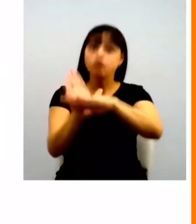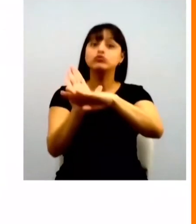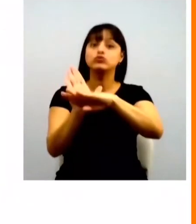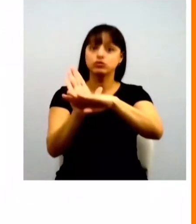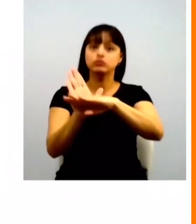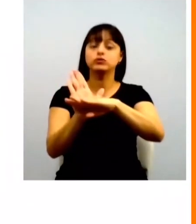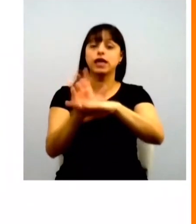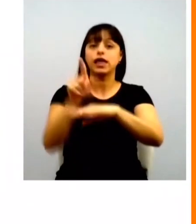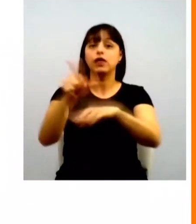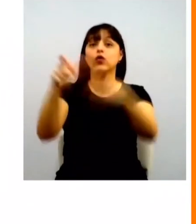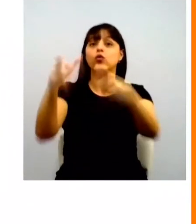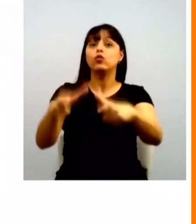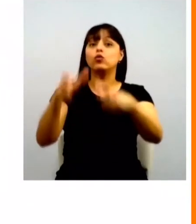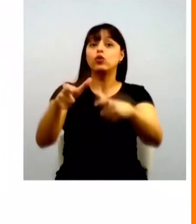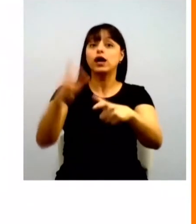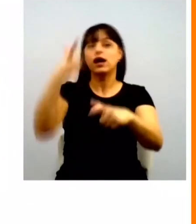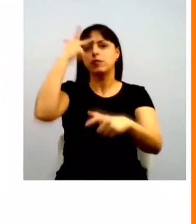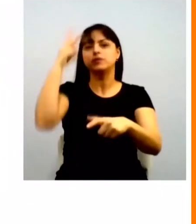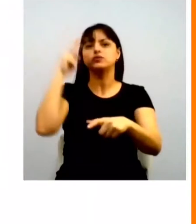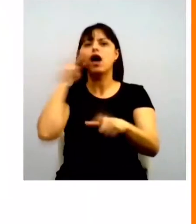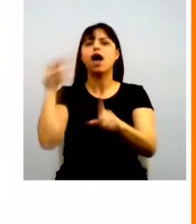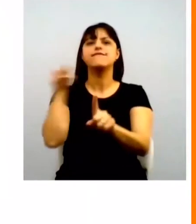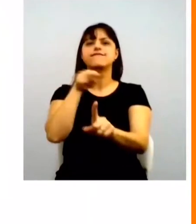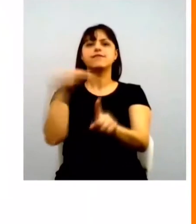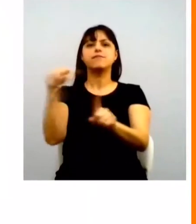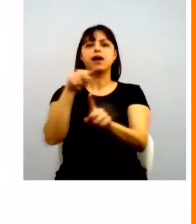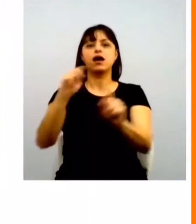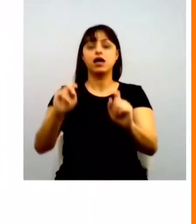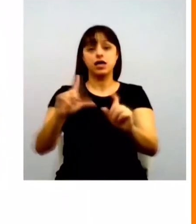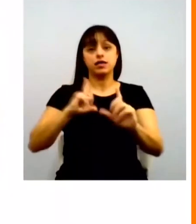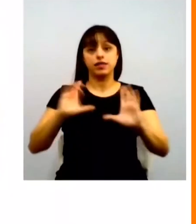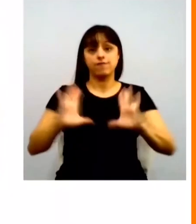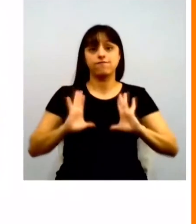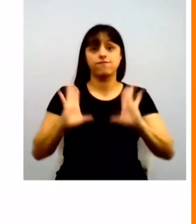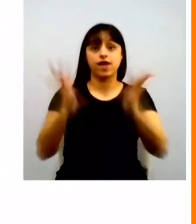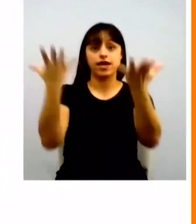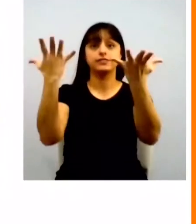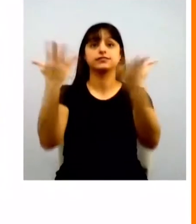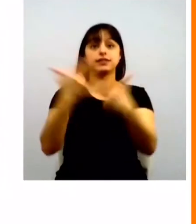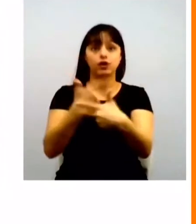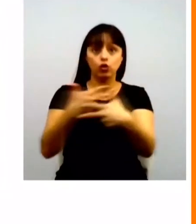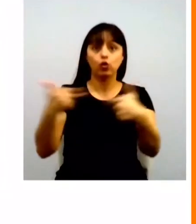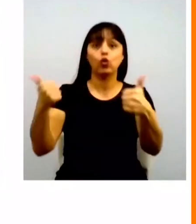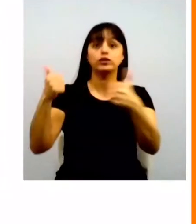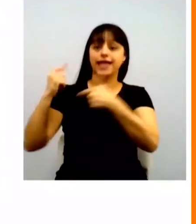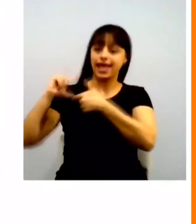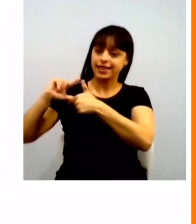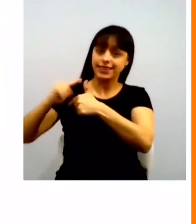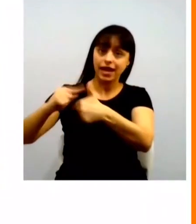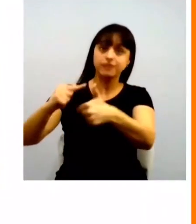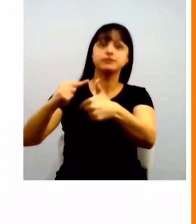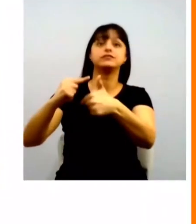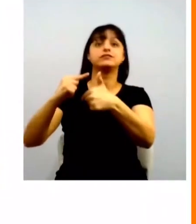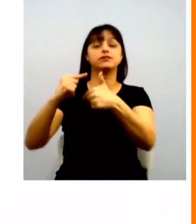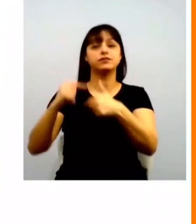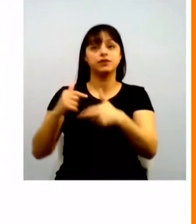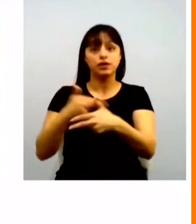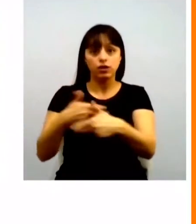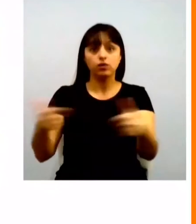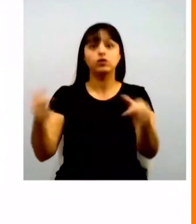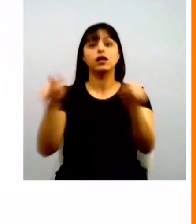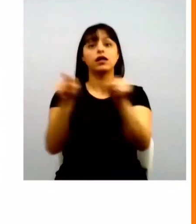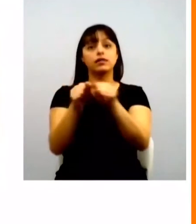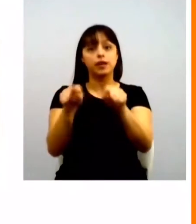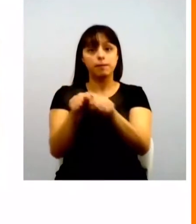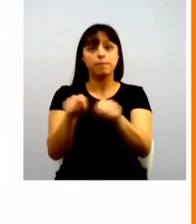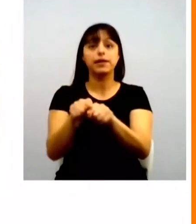imagem da cidade, com suas fiestas é uma imagem externa, com sua tradição é uma imagem externa, com seu patrimônio é uma imagem